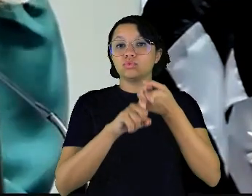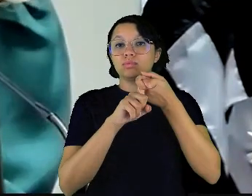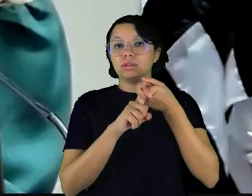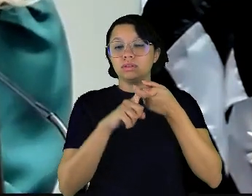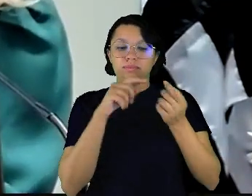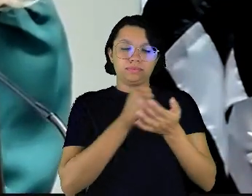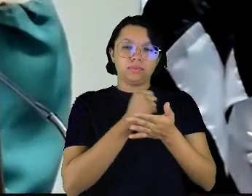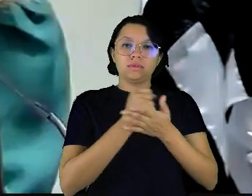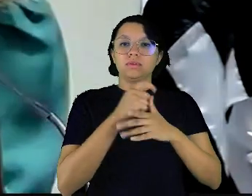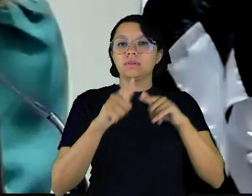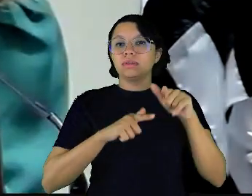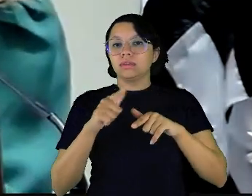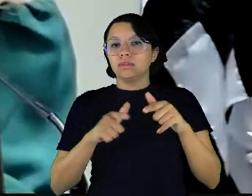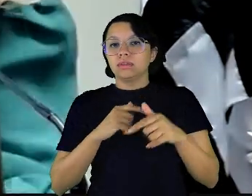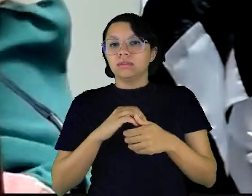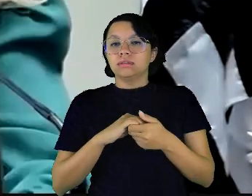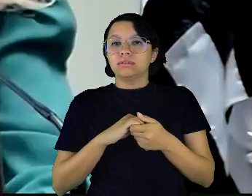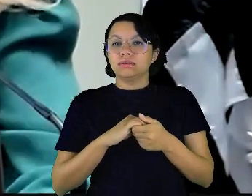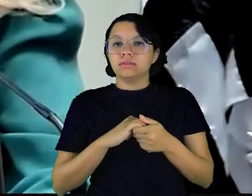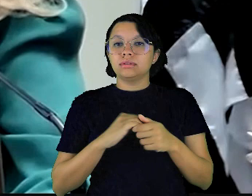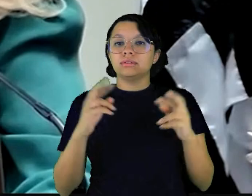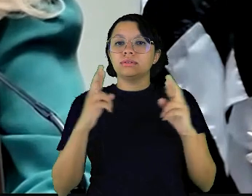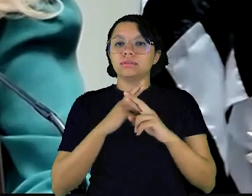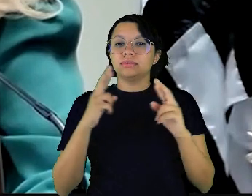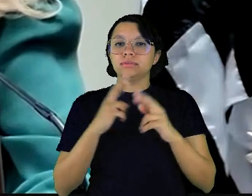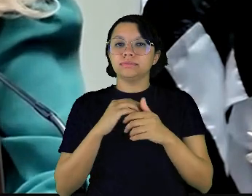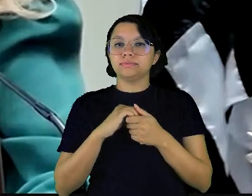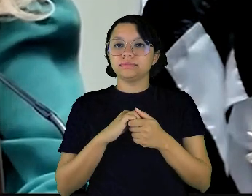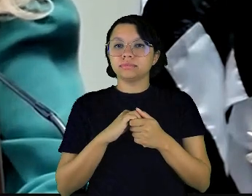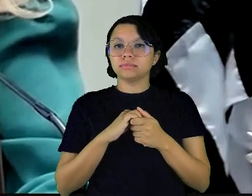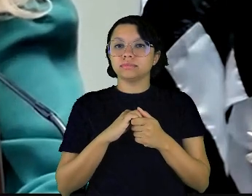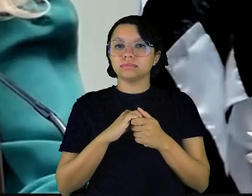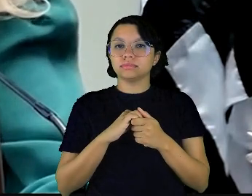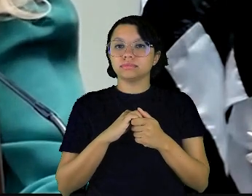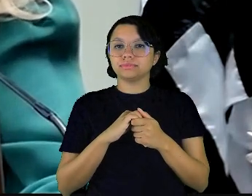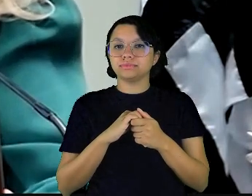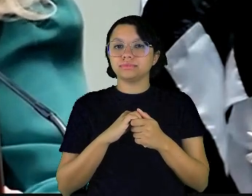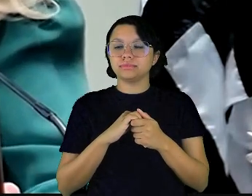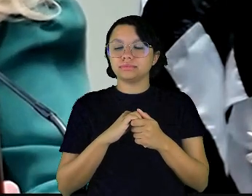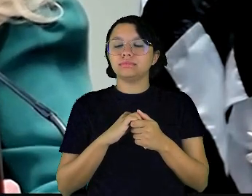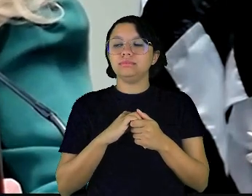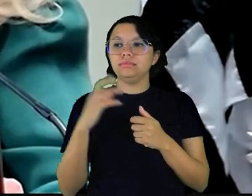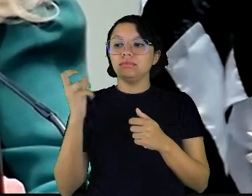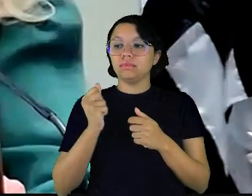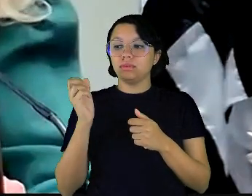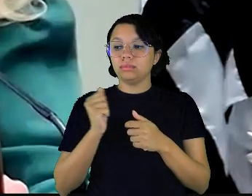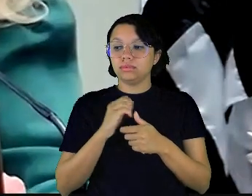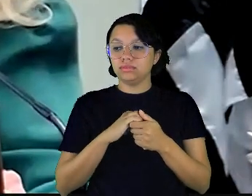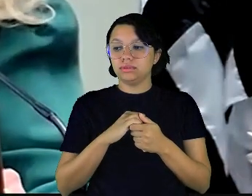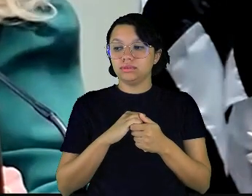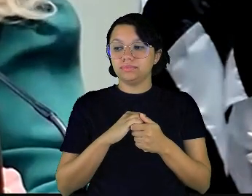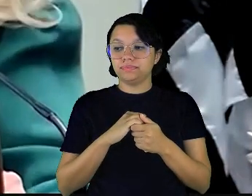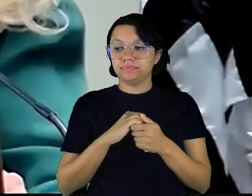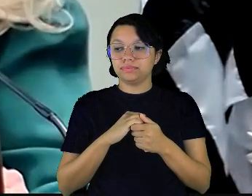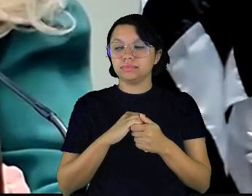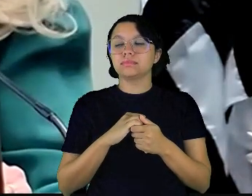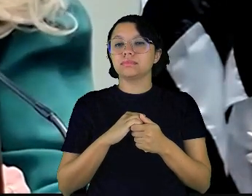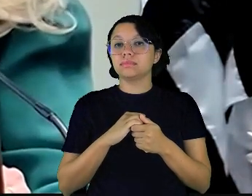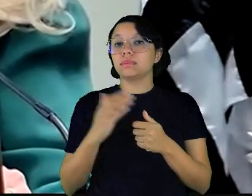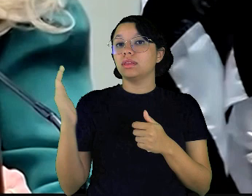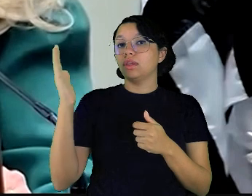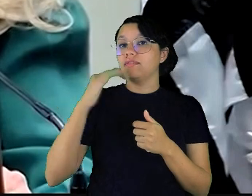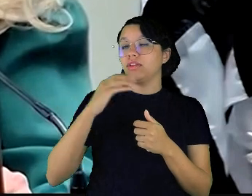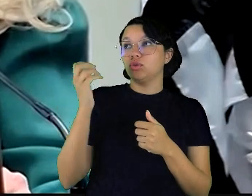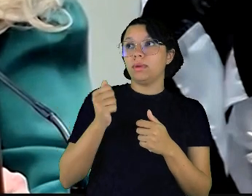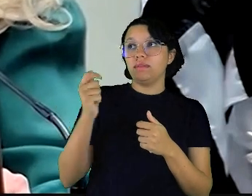do contrato de trabalho com relação aos benefícios decorrentes do benefício